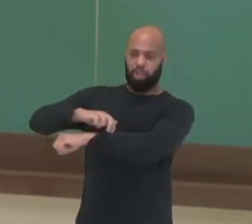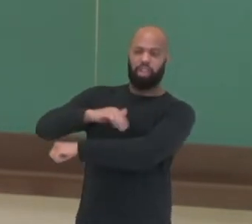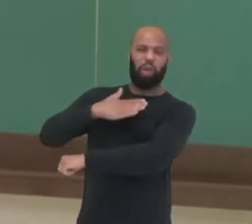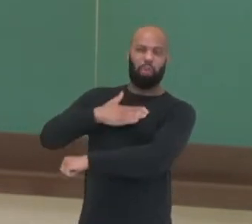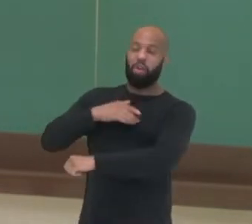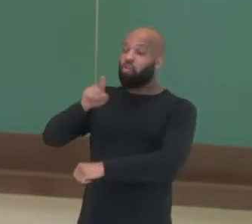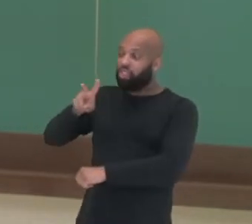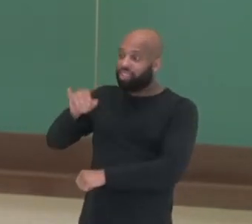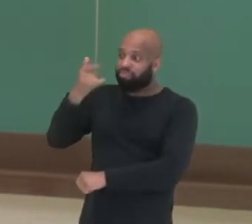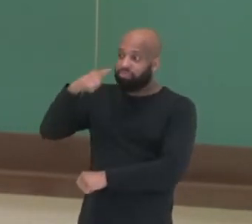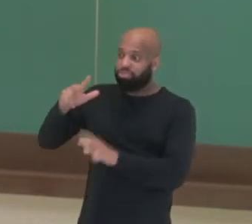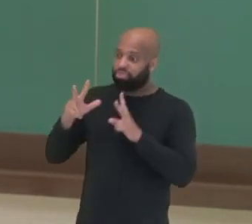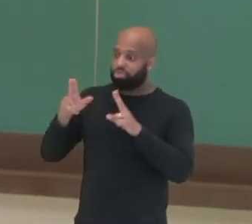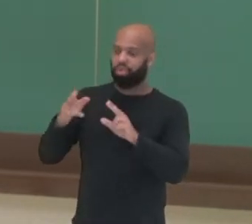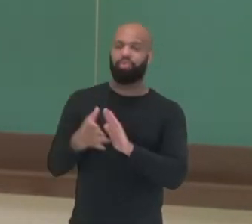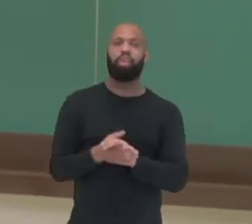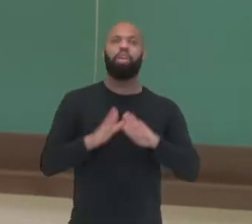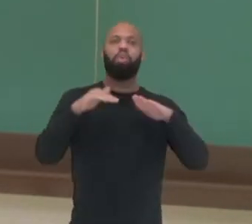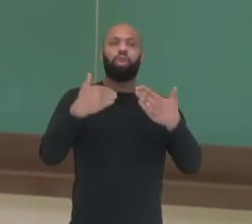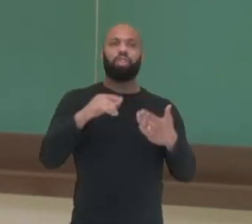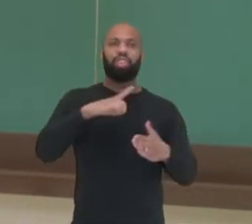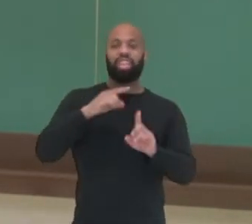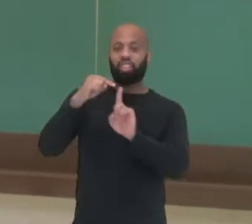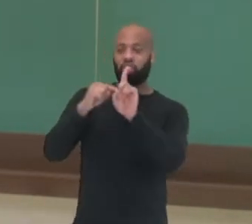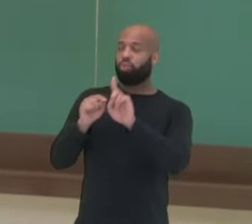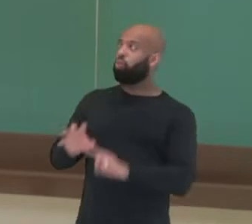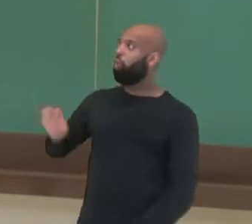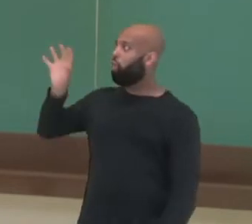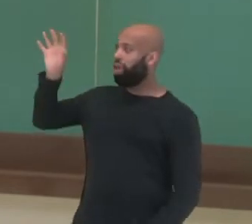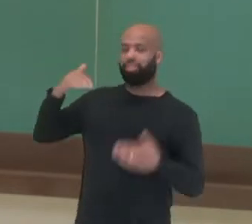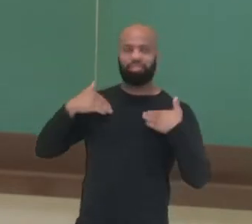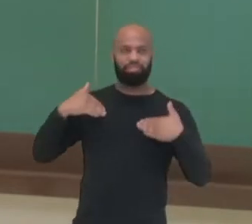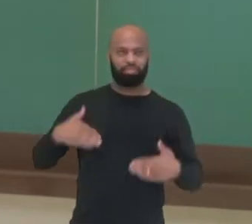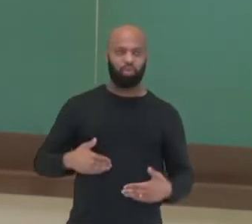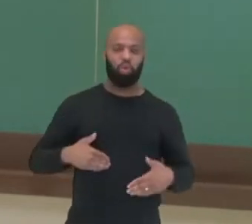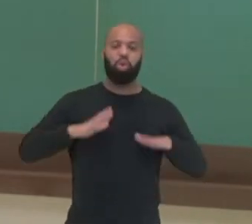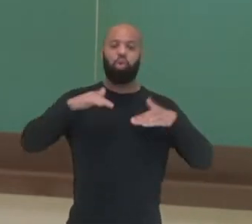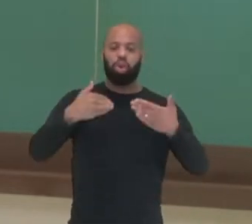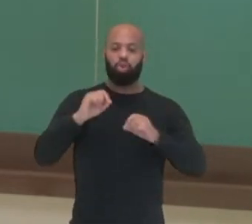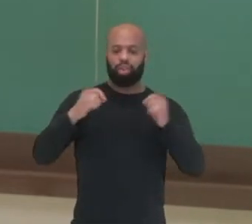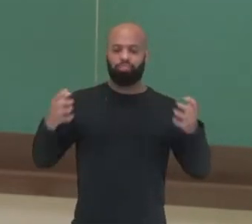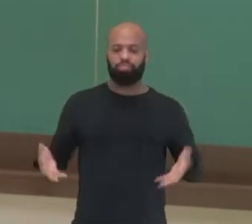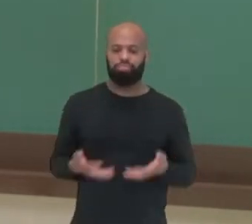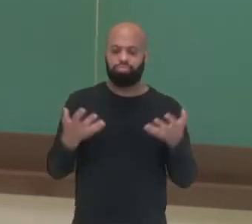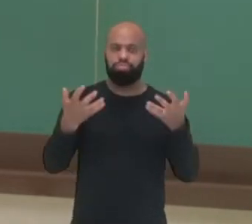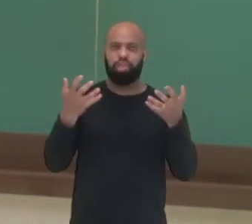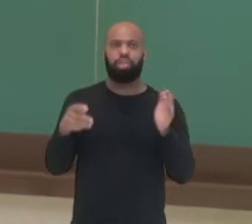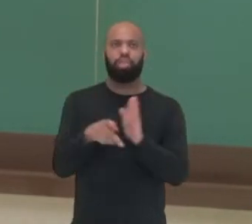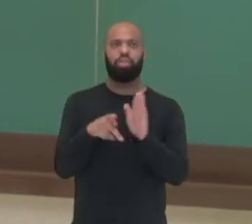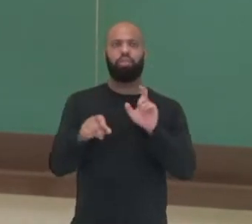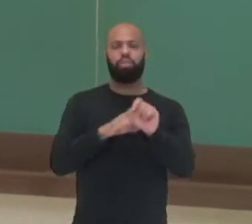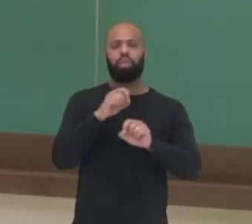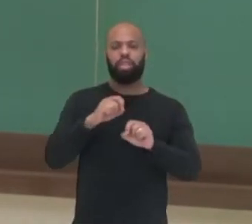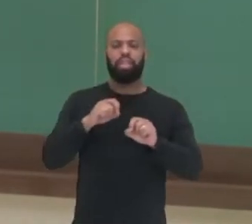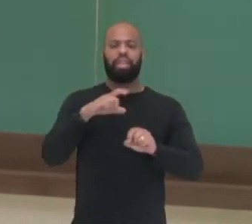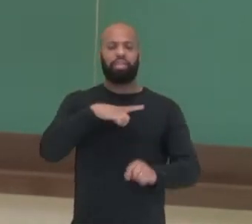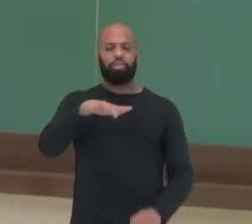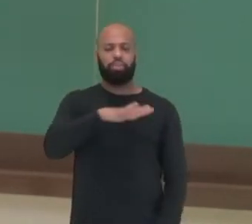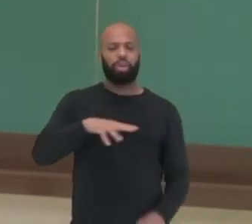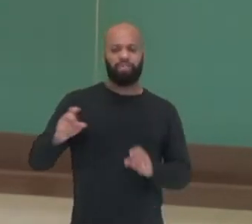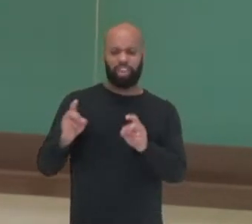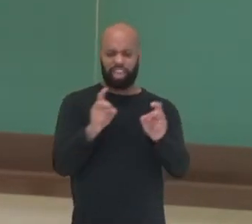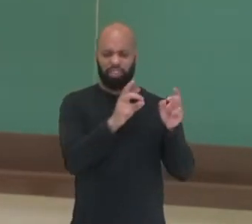Então, tudo isso aqui, a busca por esses tipos de corpos aqui, ela movimenta um mercado que vende muita coisa e